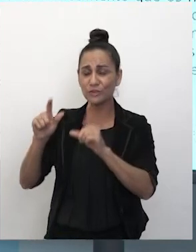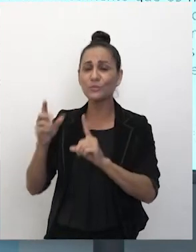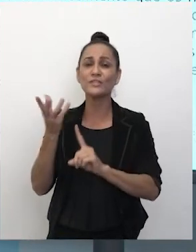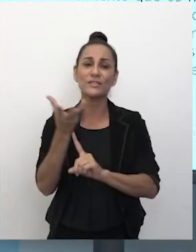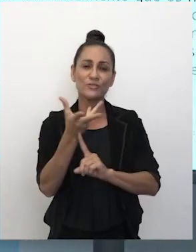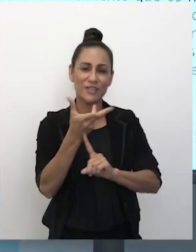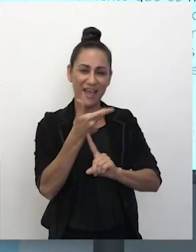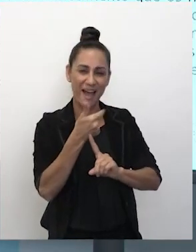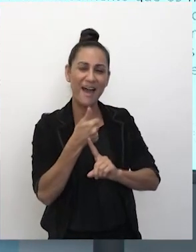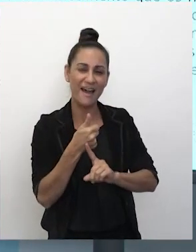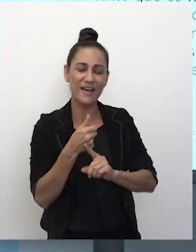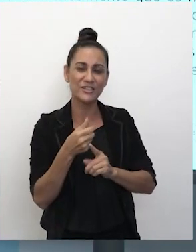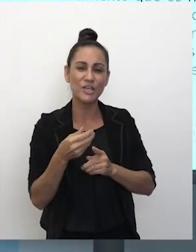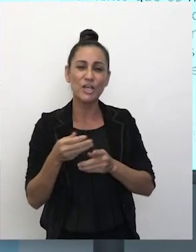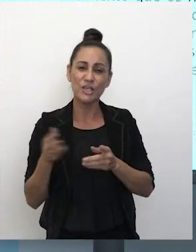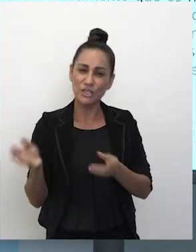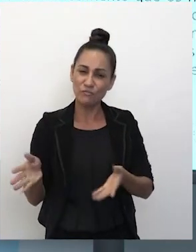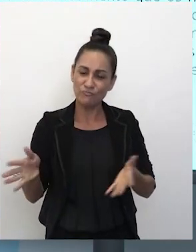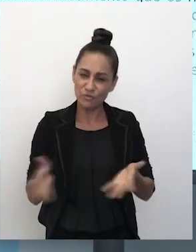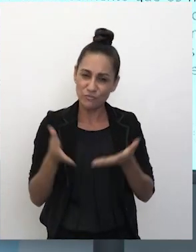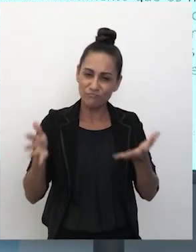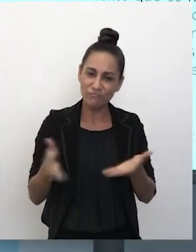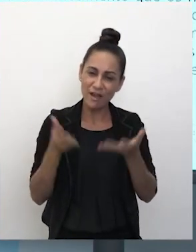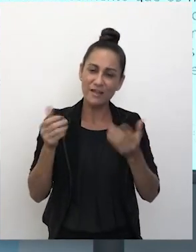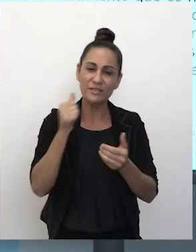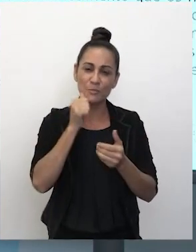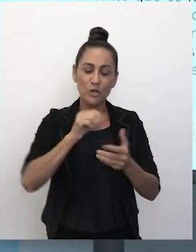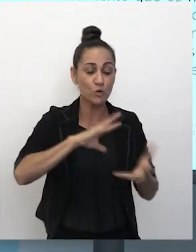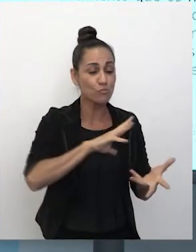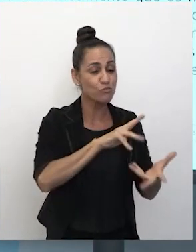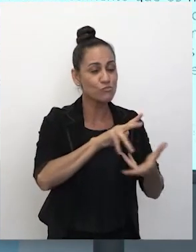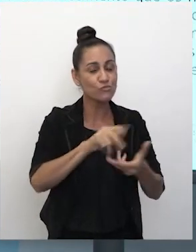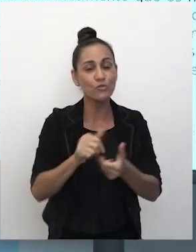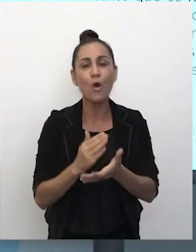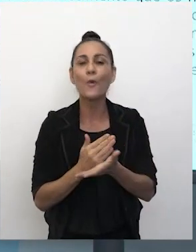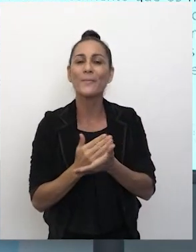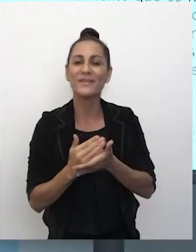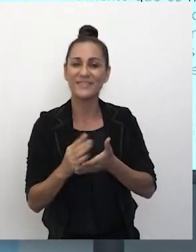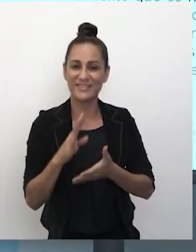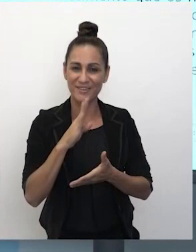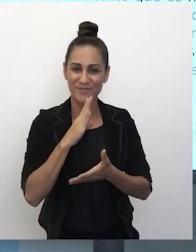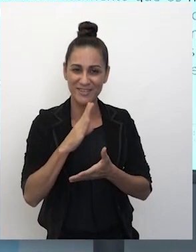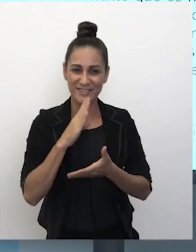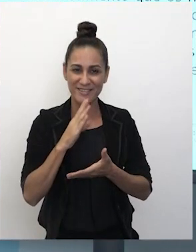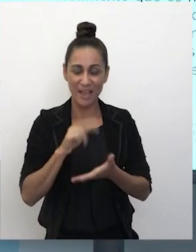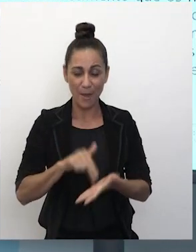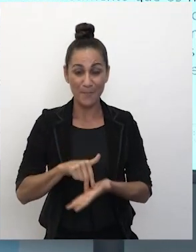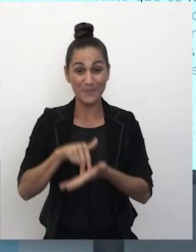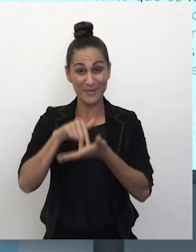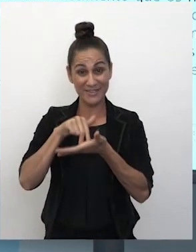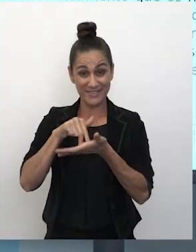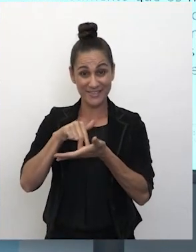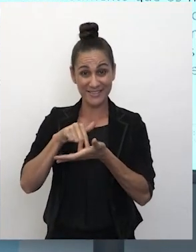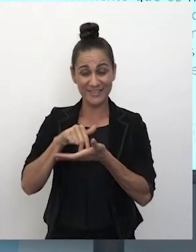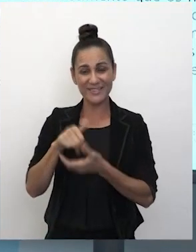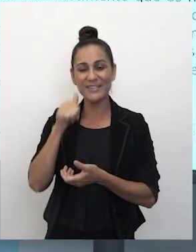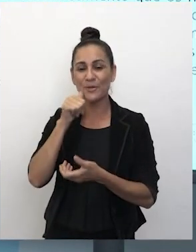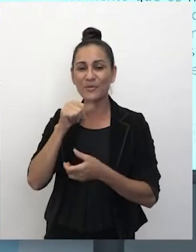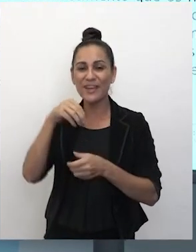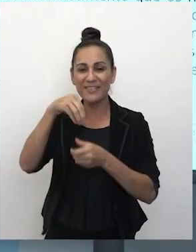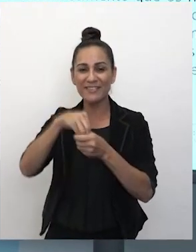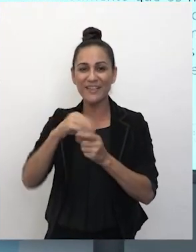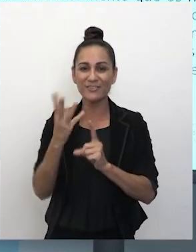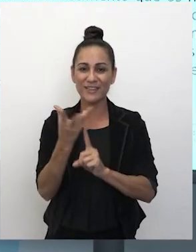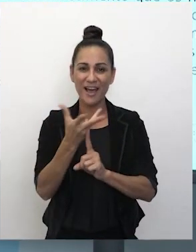trouxessem mais artistas mulheres para que o mundo começasse a conhecer a atuação dessas grandes artistas aí na arte